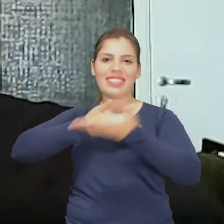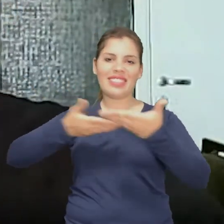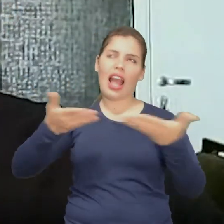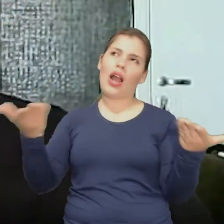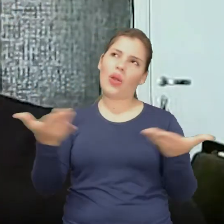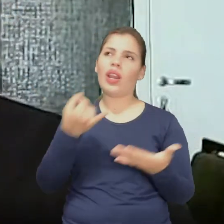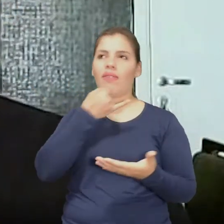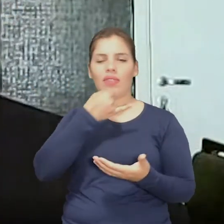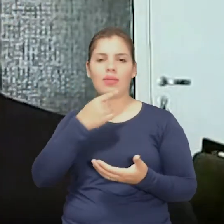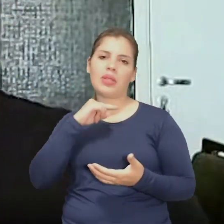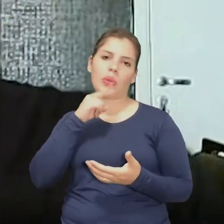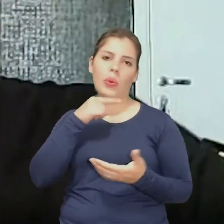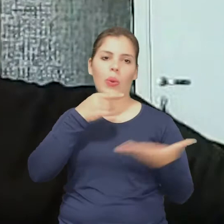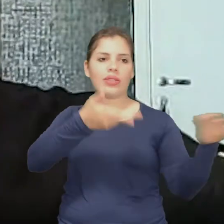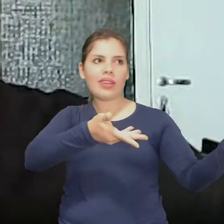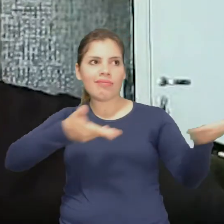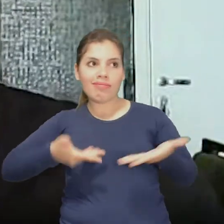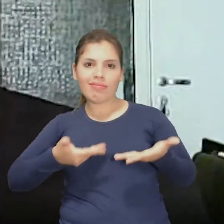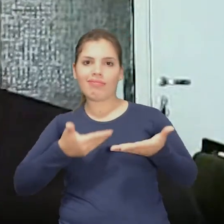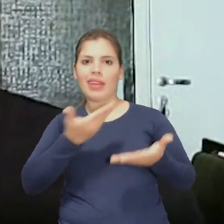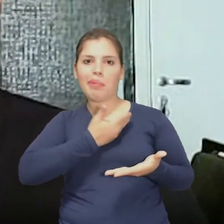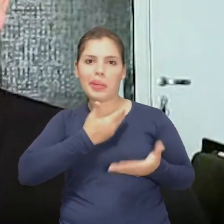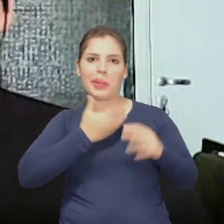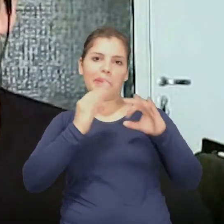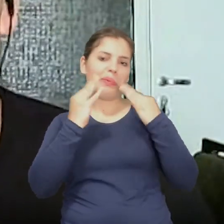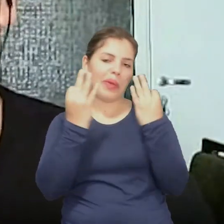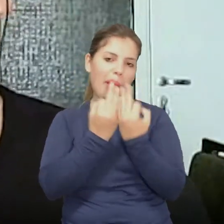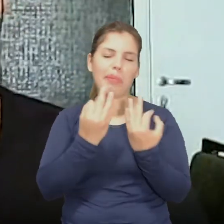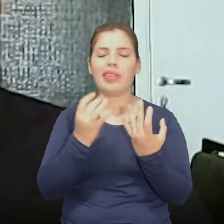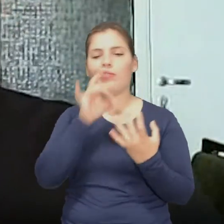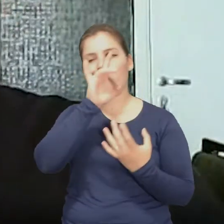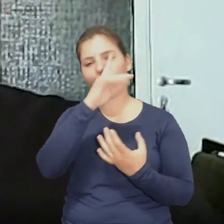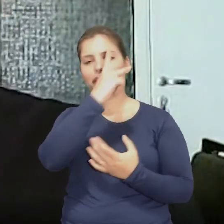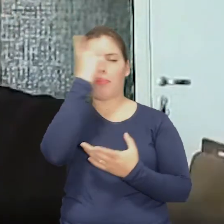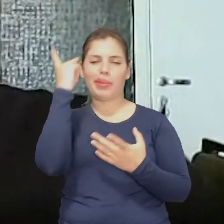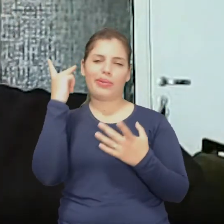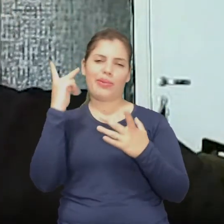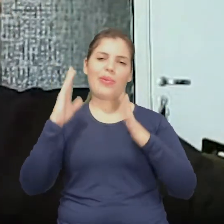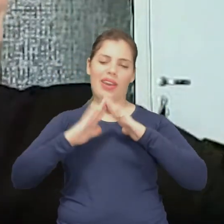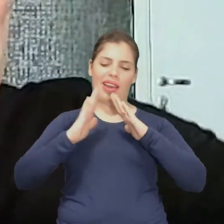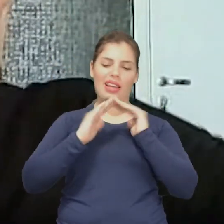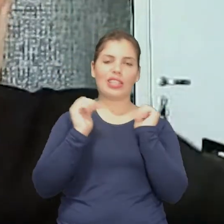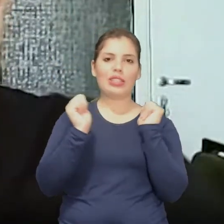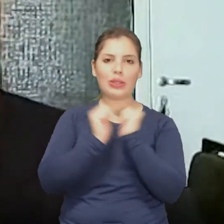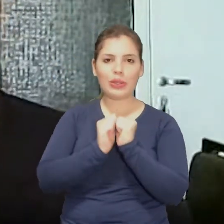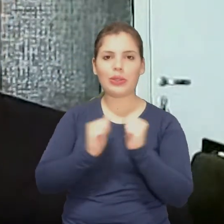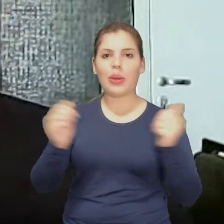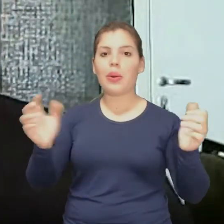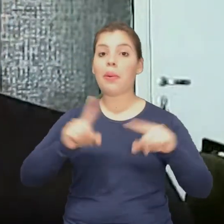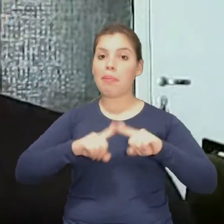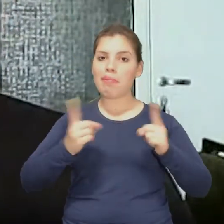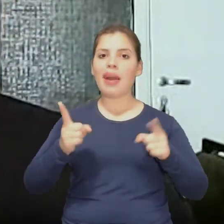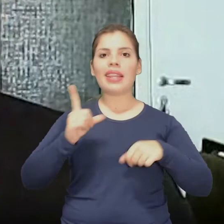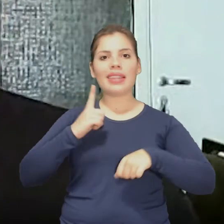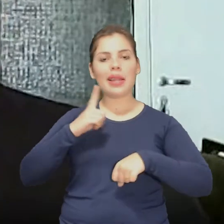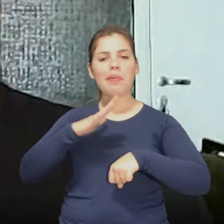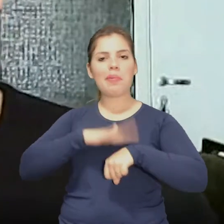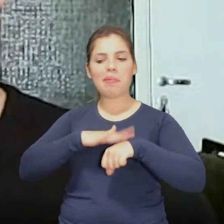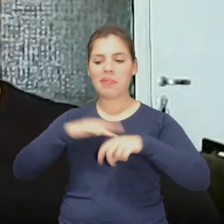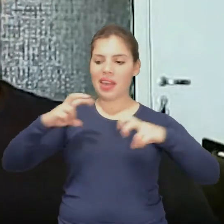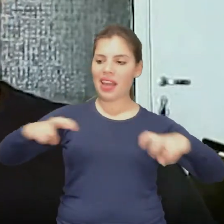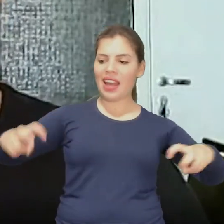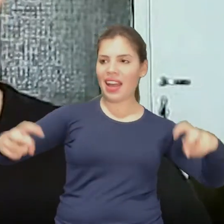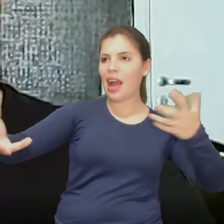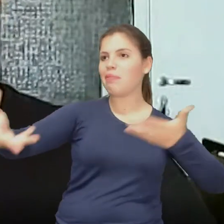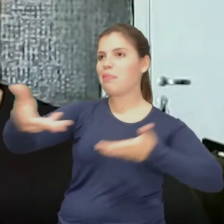a família ou de receber amigos. Infelizmente agora não dá para receber muita gente, né? Ou somente o pessoal da casa, mas